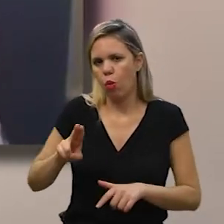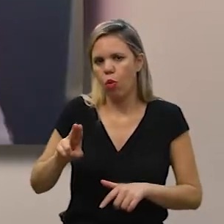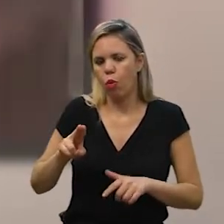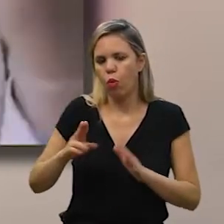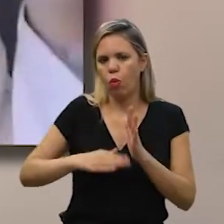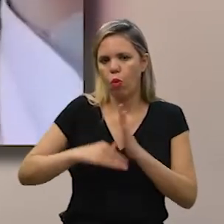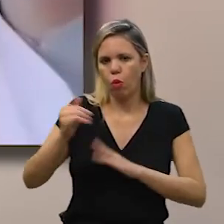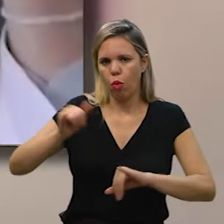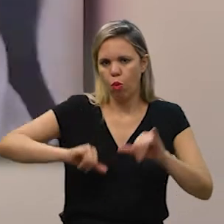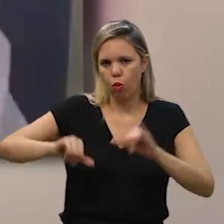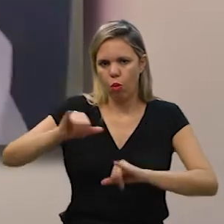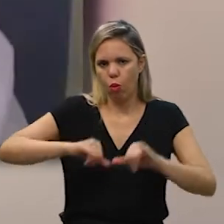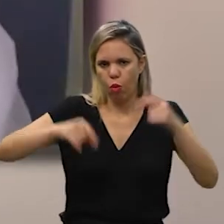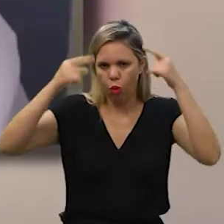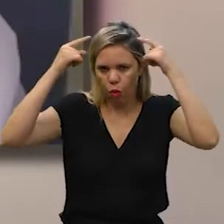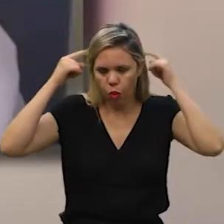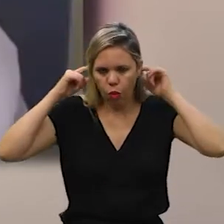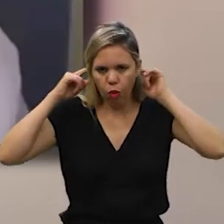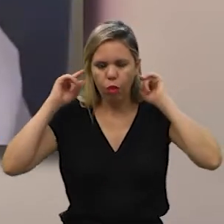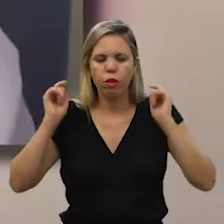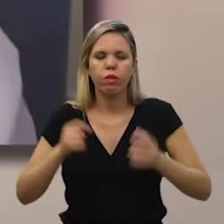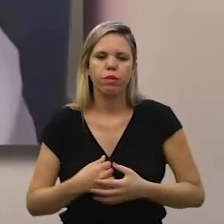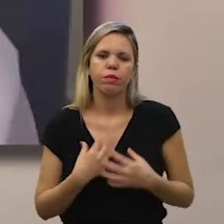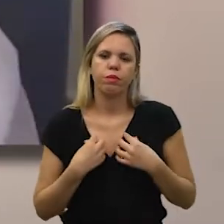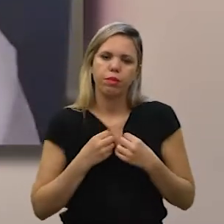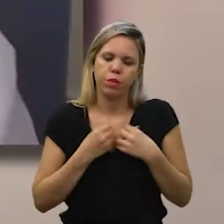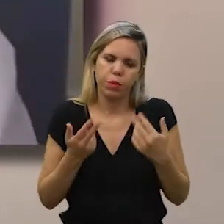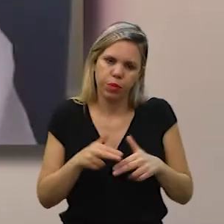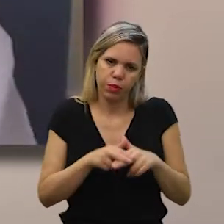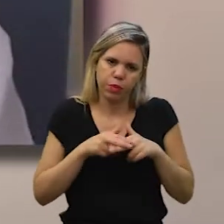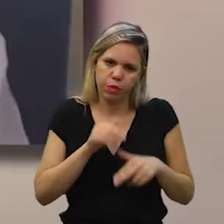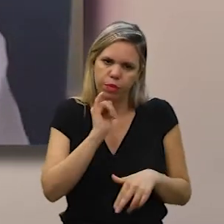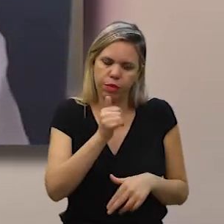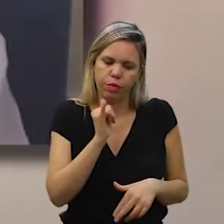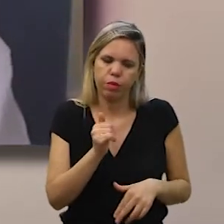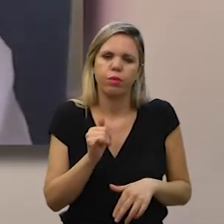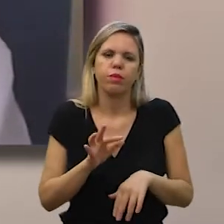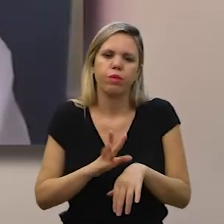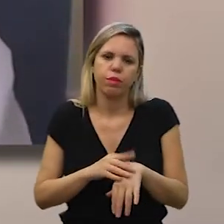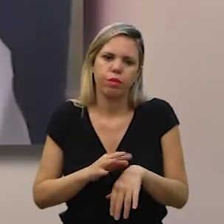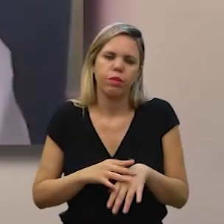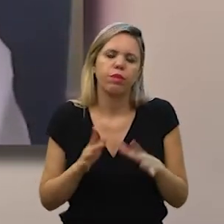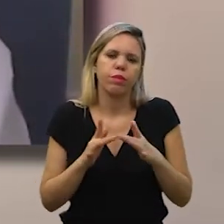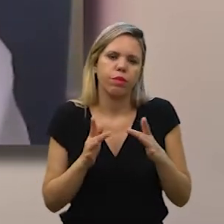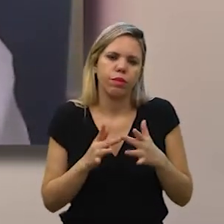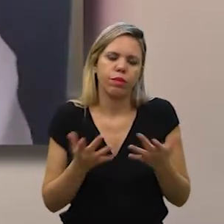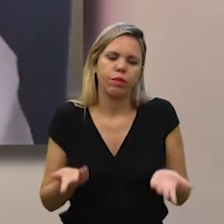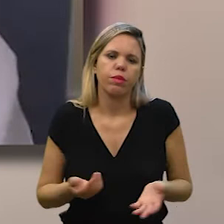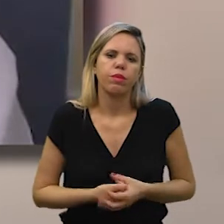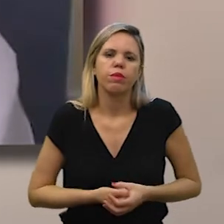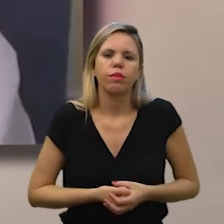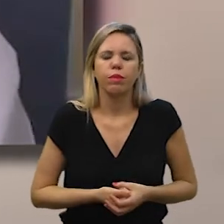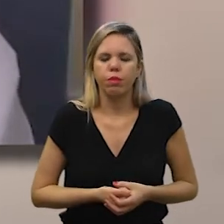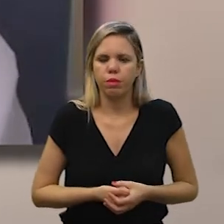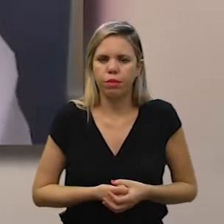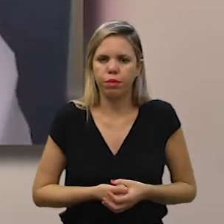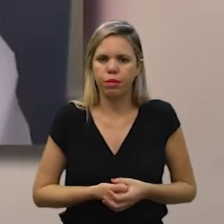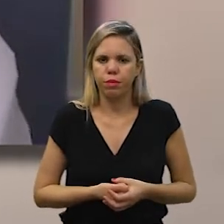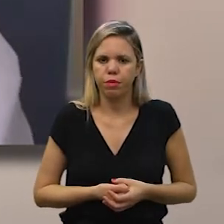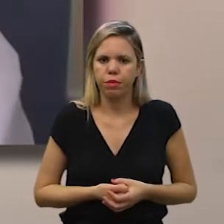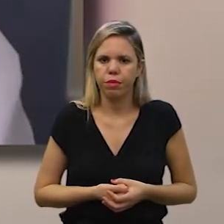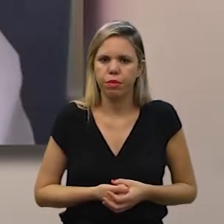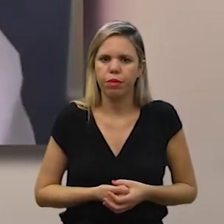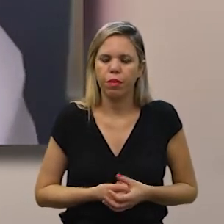usou brim ou tingiu o cabelo. Então, por isso que a gente chama de dermatite de contato. E